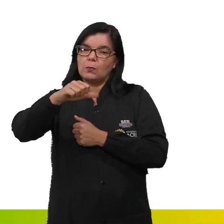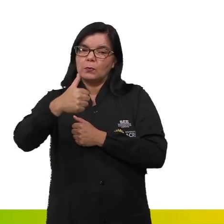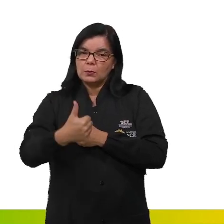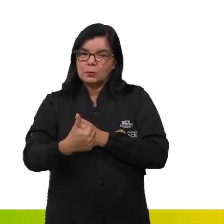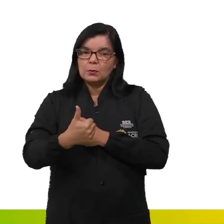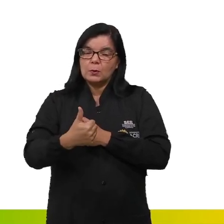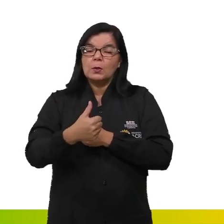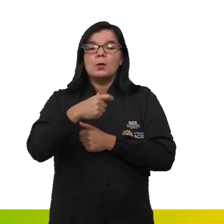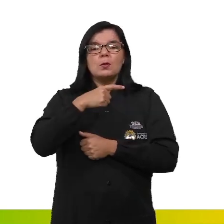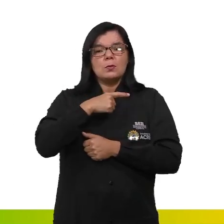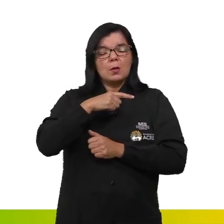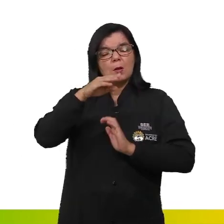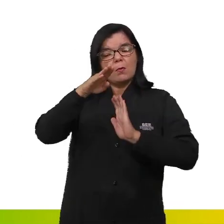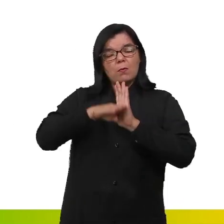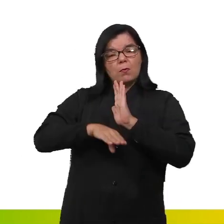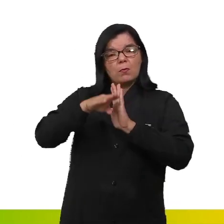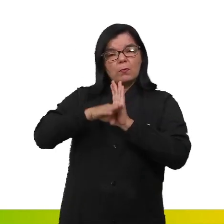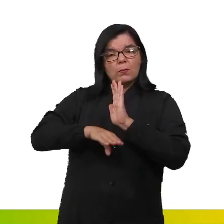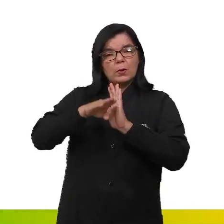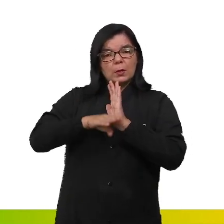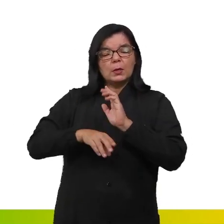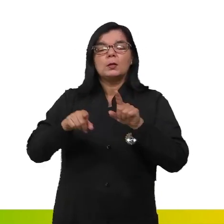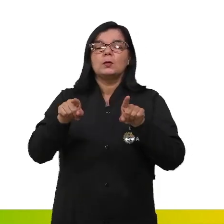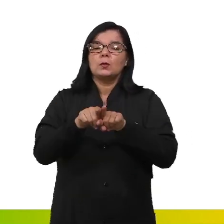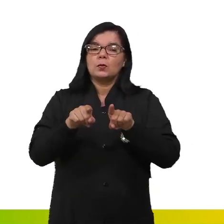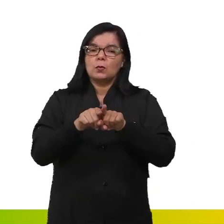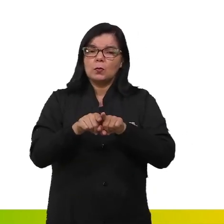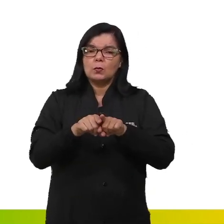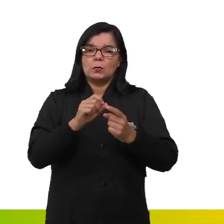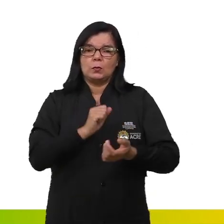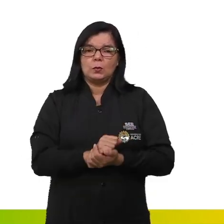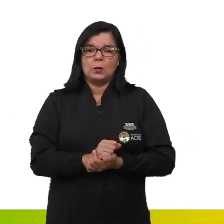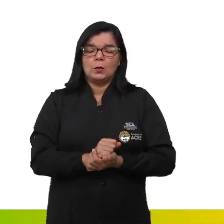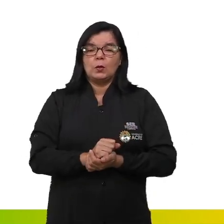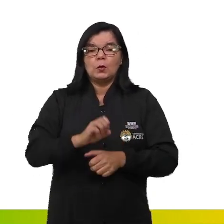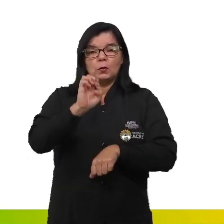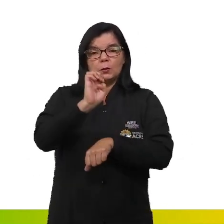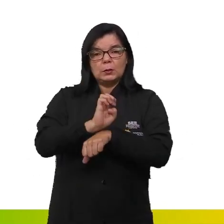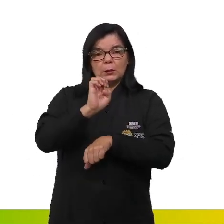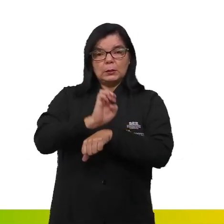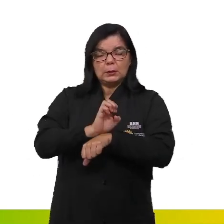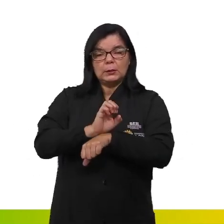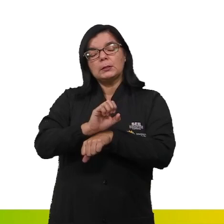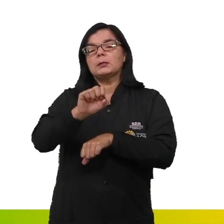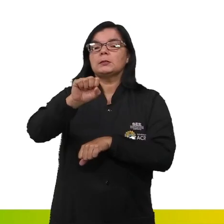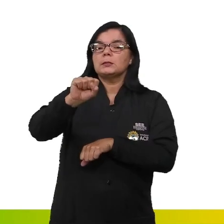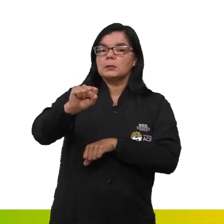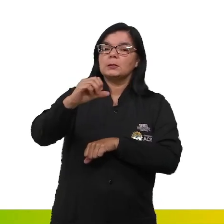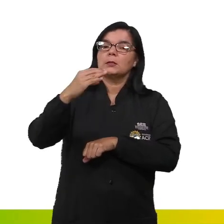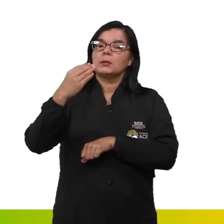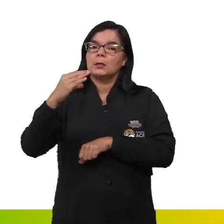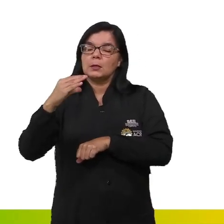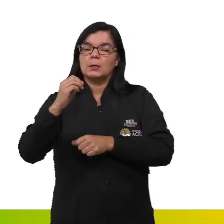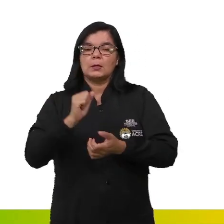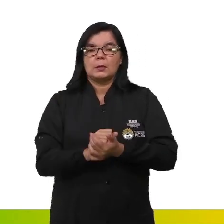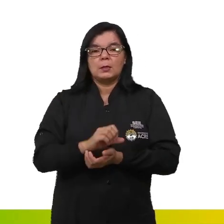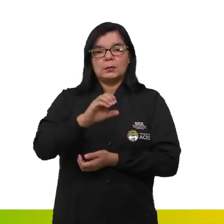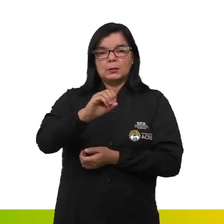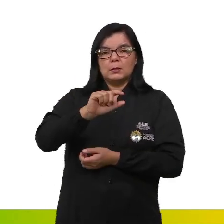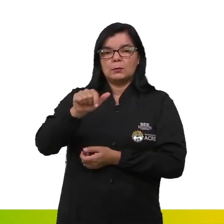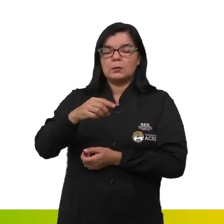0,491. E ele vai caindo, por exemplo, quando ele chega lá no estado de Santa Catarina, com